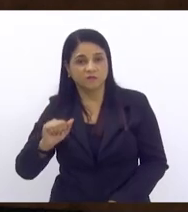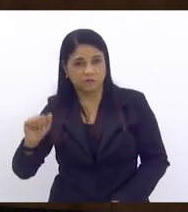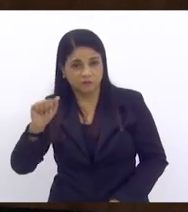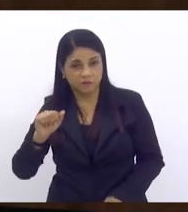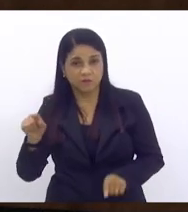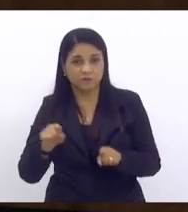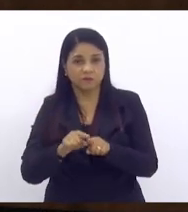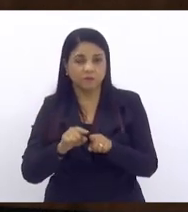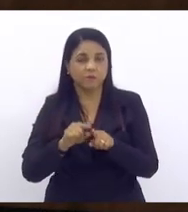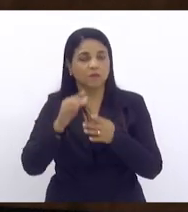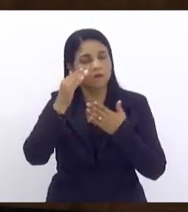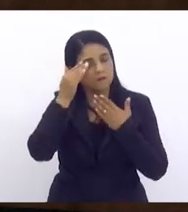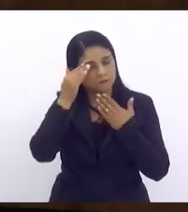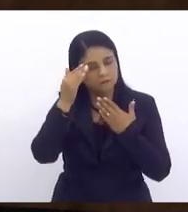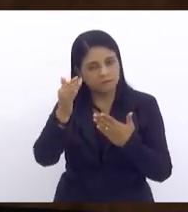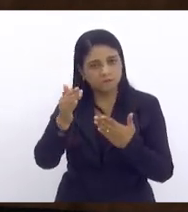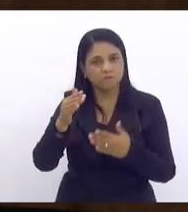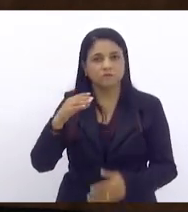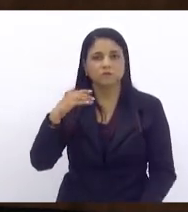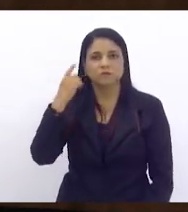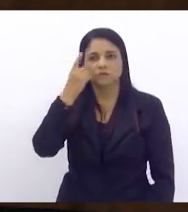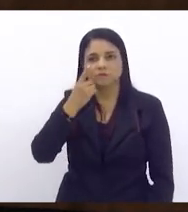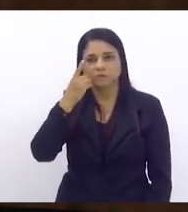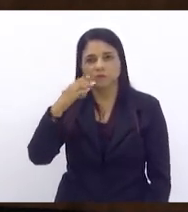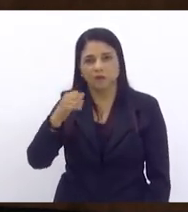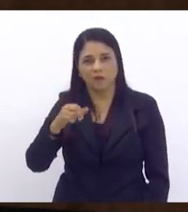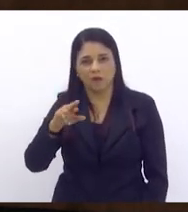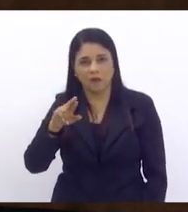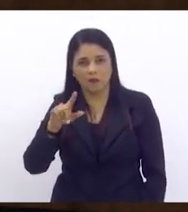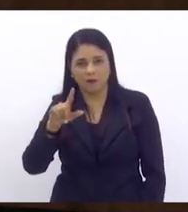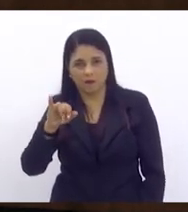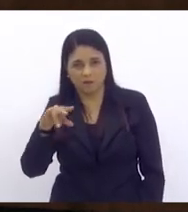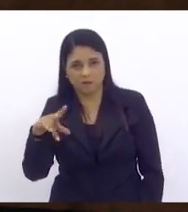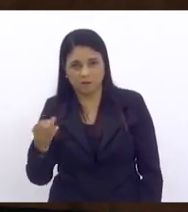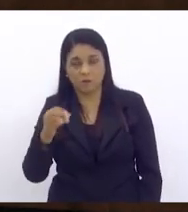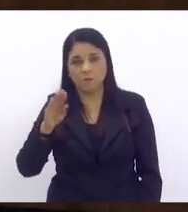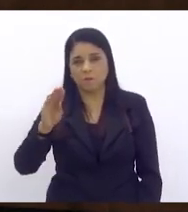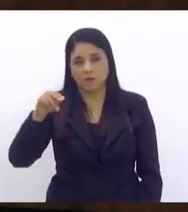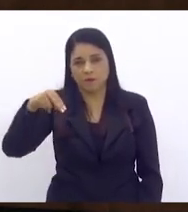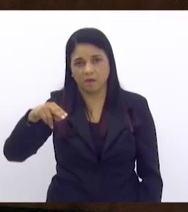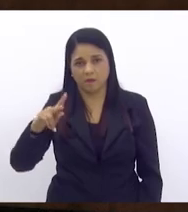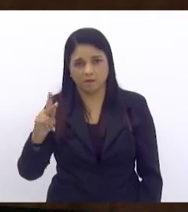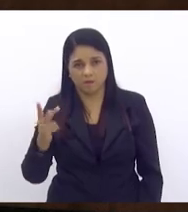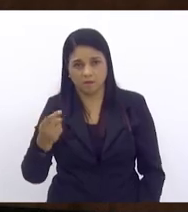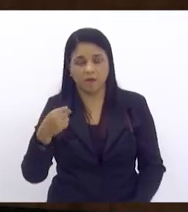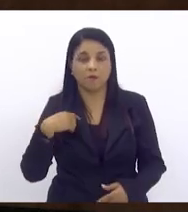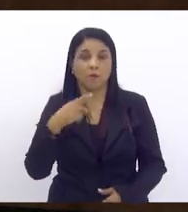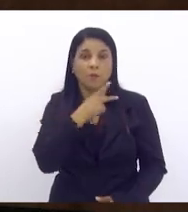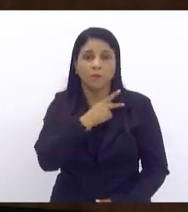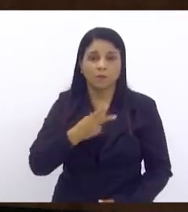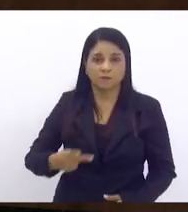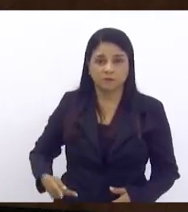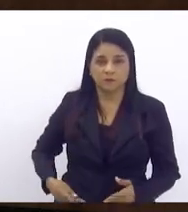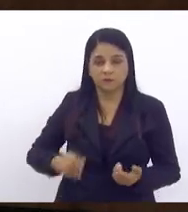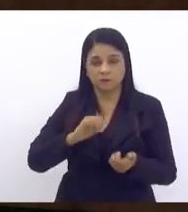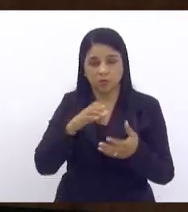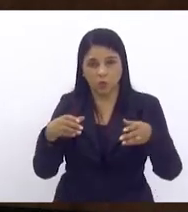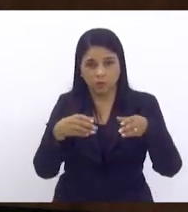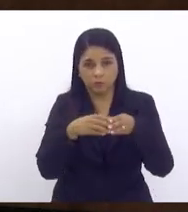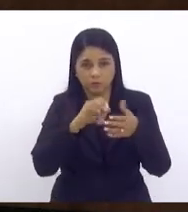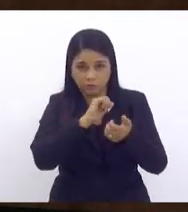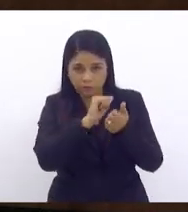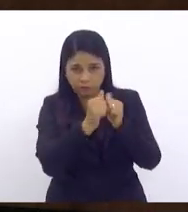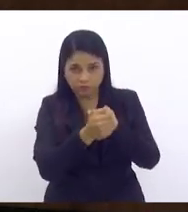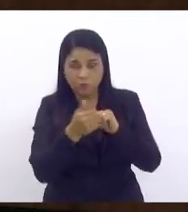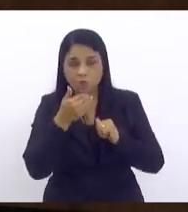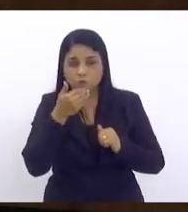ao deputado Carlinhos BNH, que, como presidente da Comissão de Esportes, atendendo a um